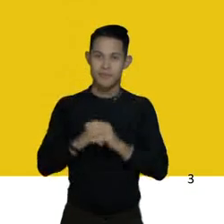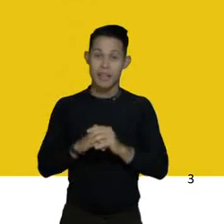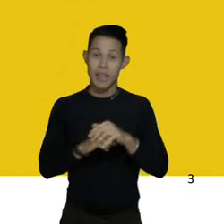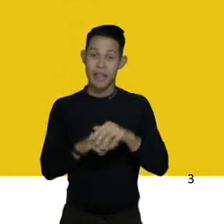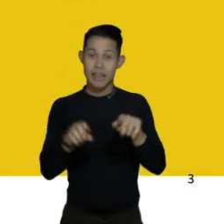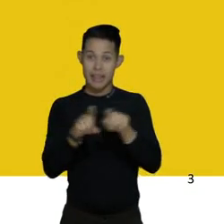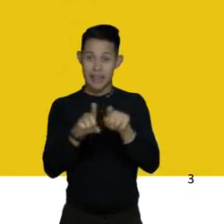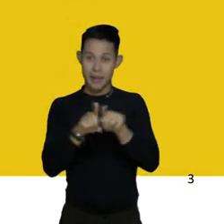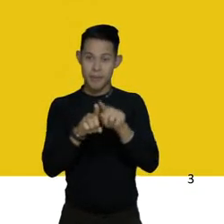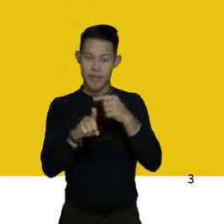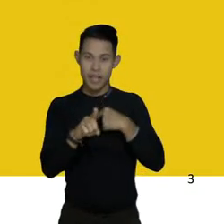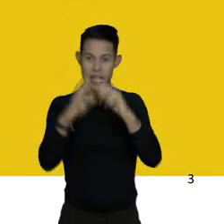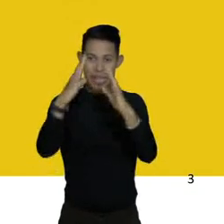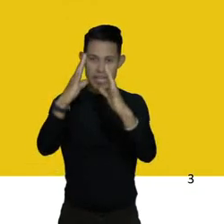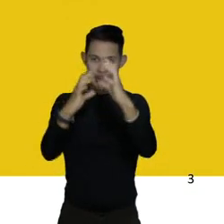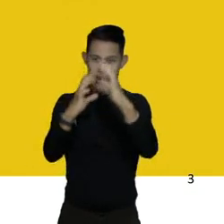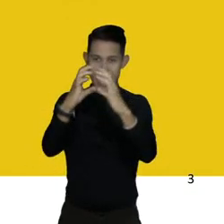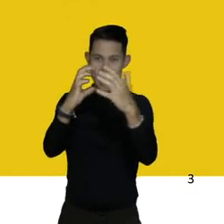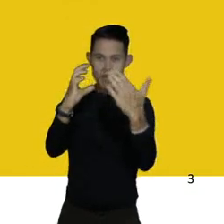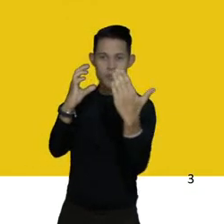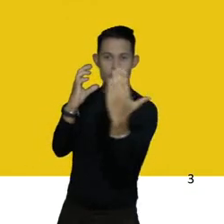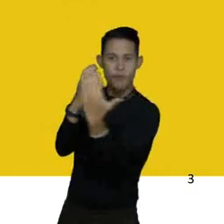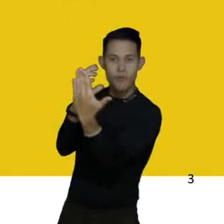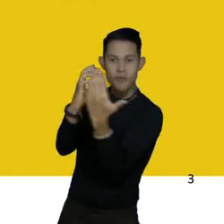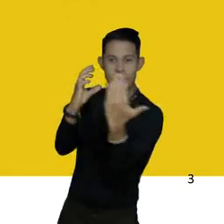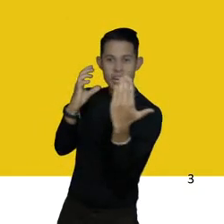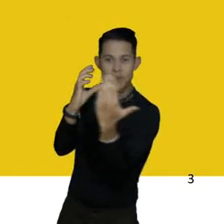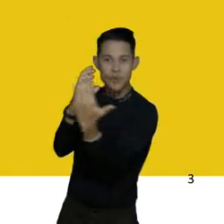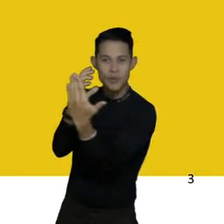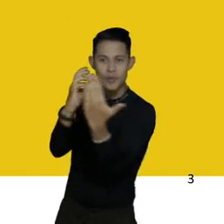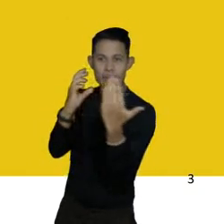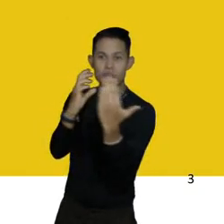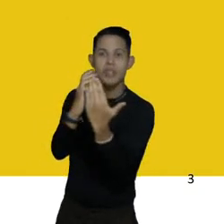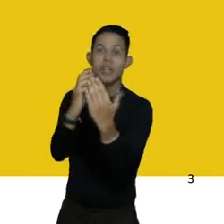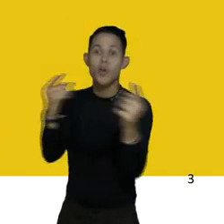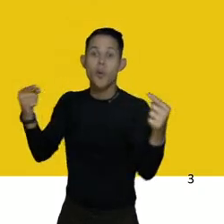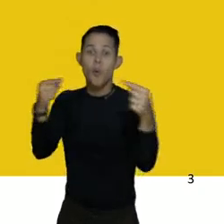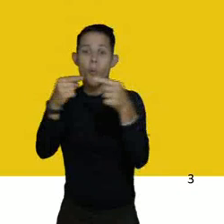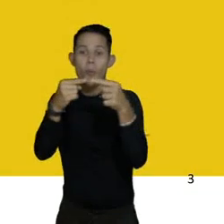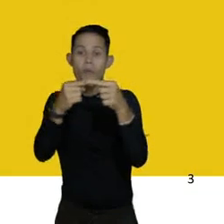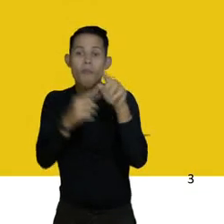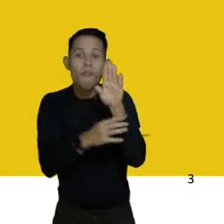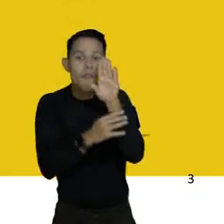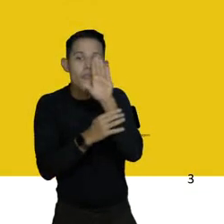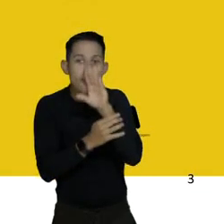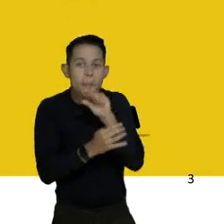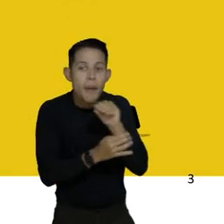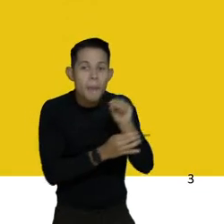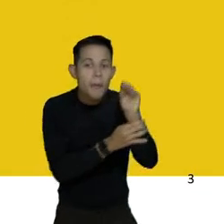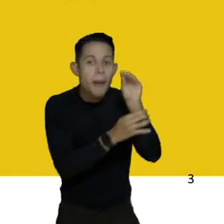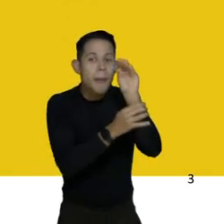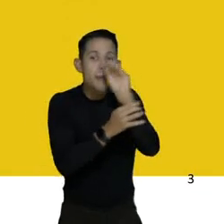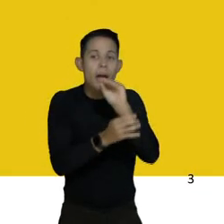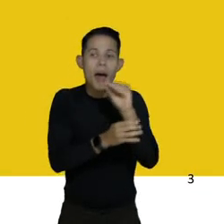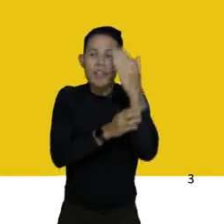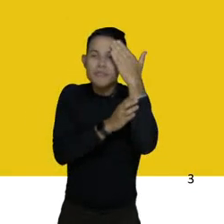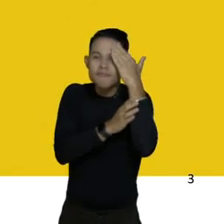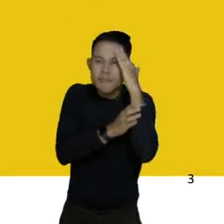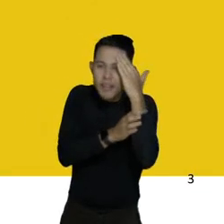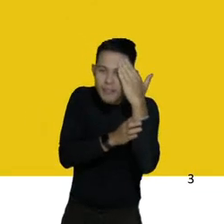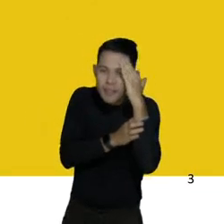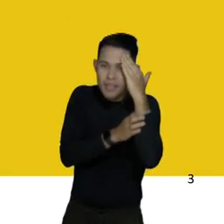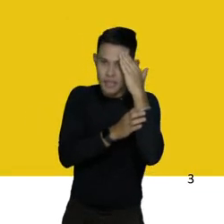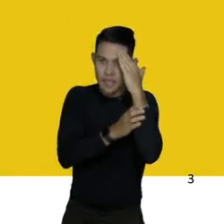do lobo frontal é super importante da articulação da fala e da compreensão aqui também tem outra área super importante de